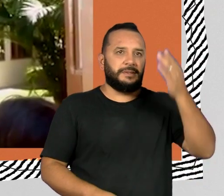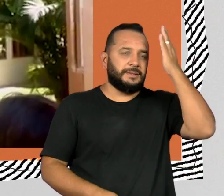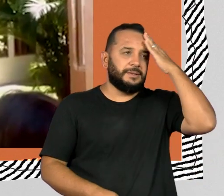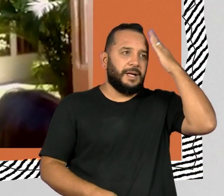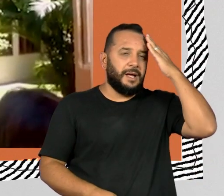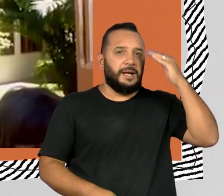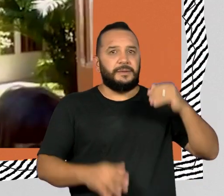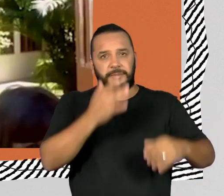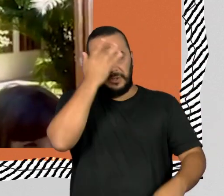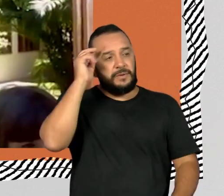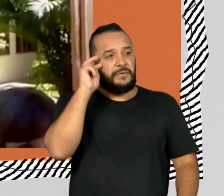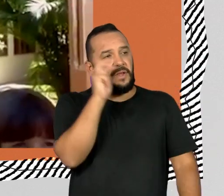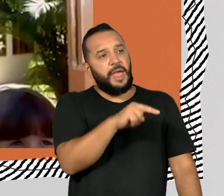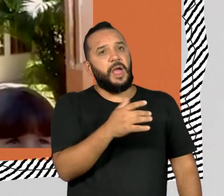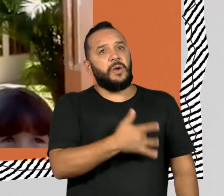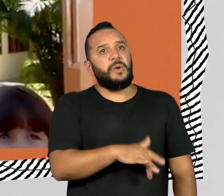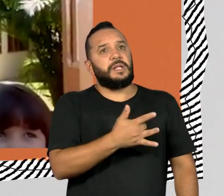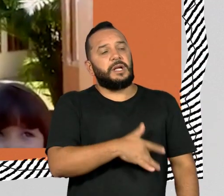o coitadinho.